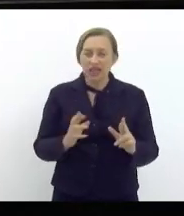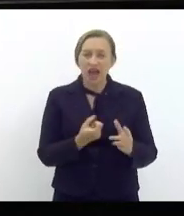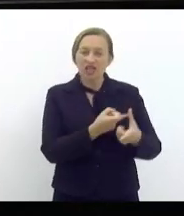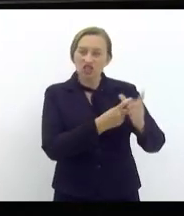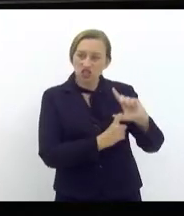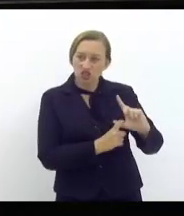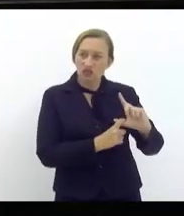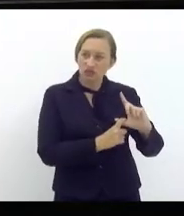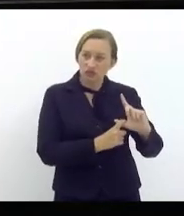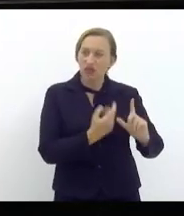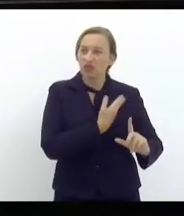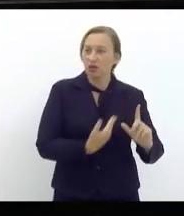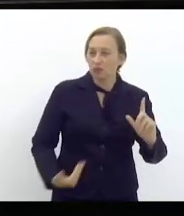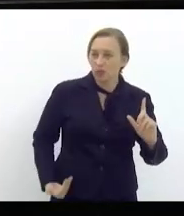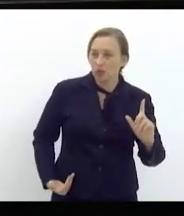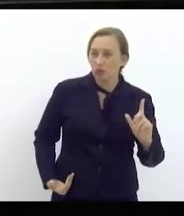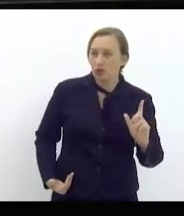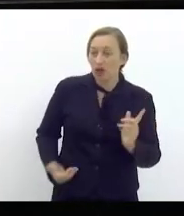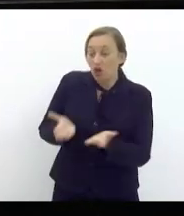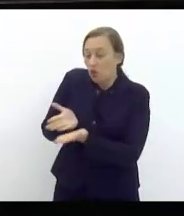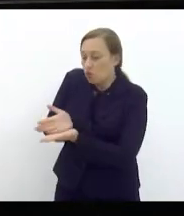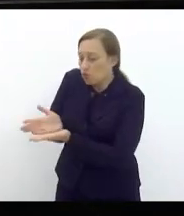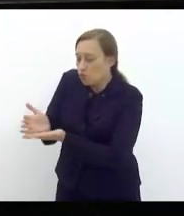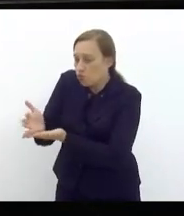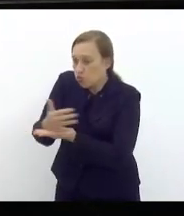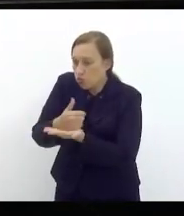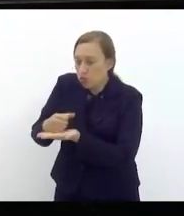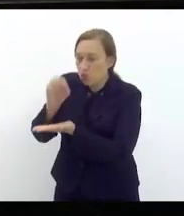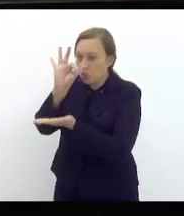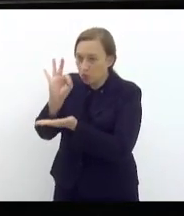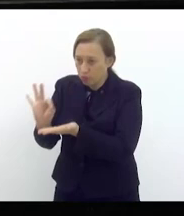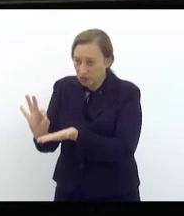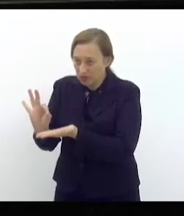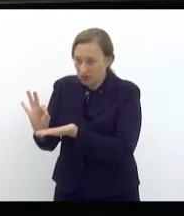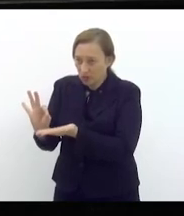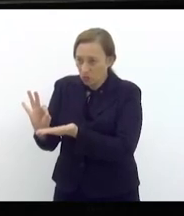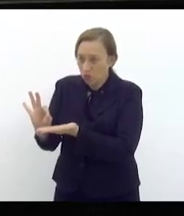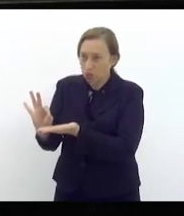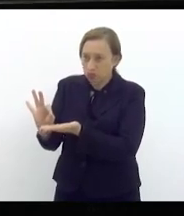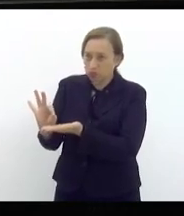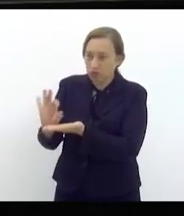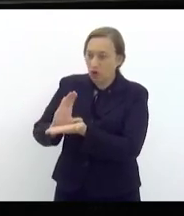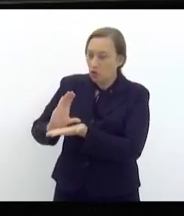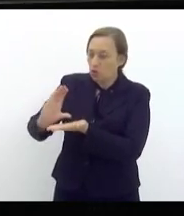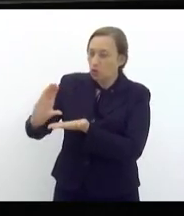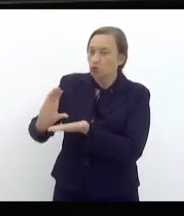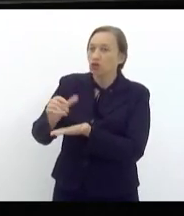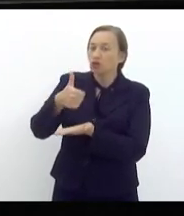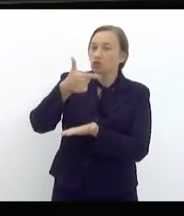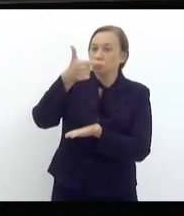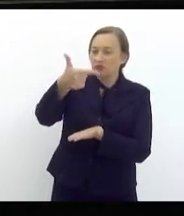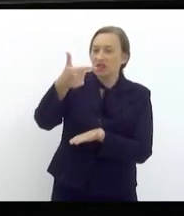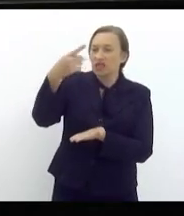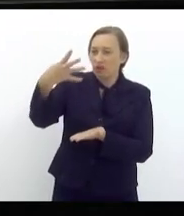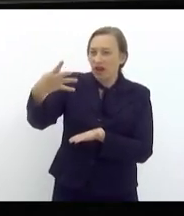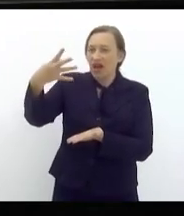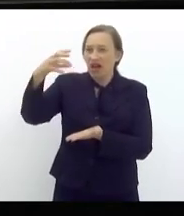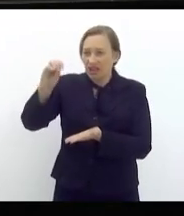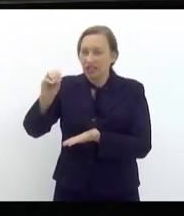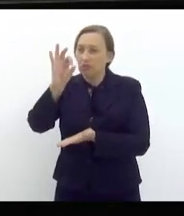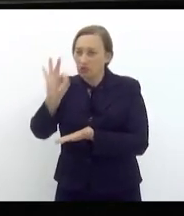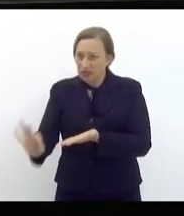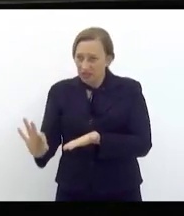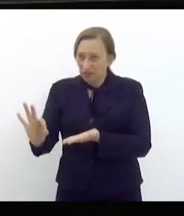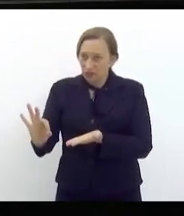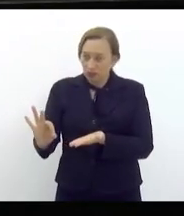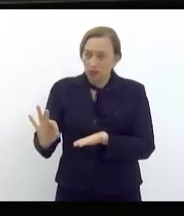e a receita corrente líquida se aproxima dos 240%. Como